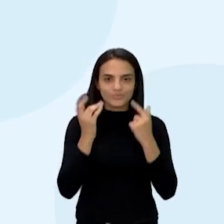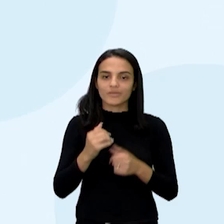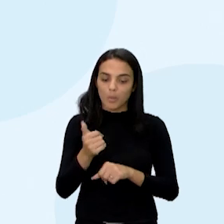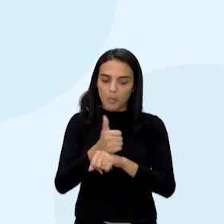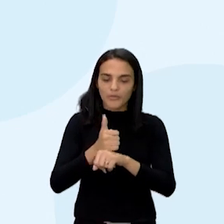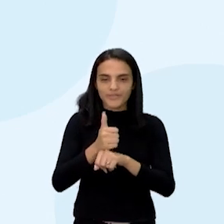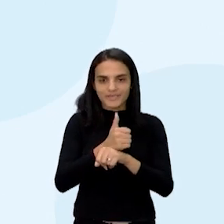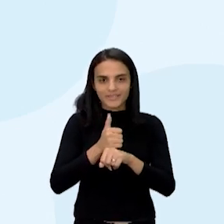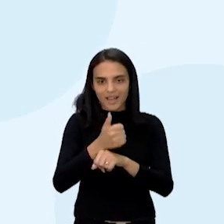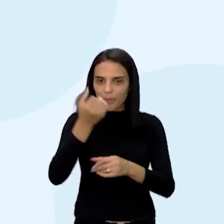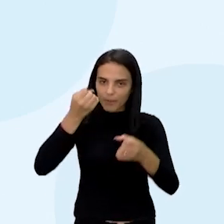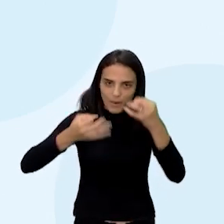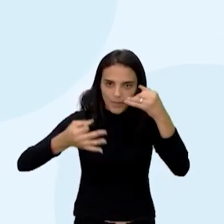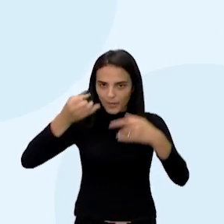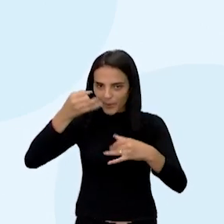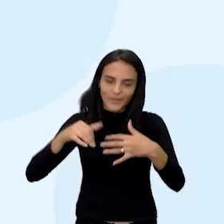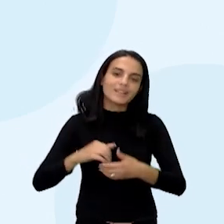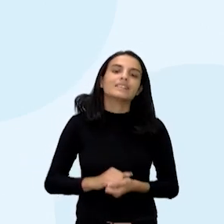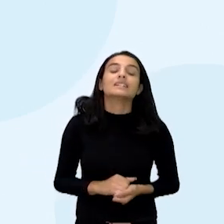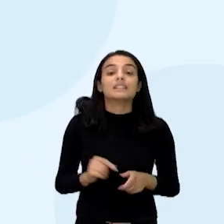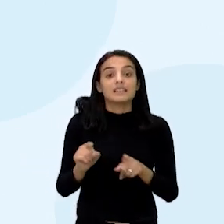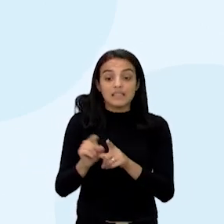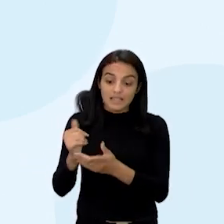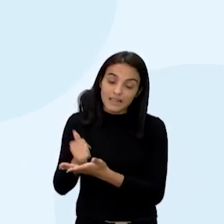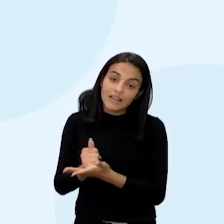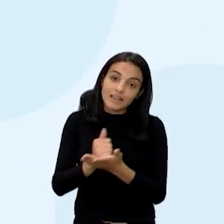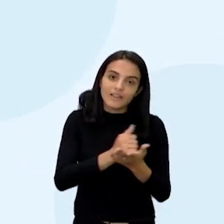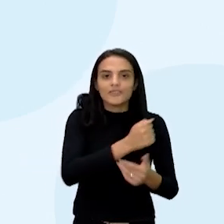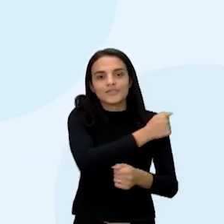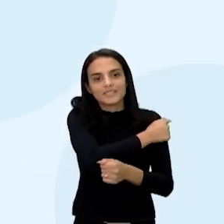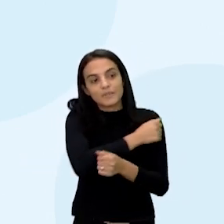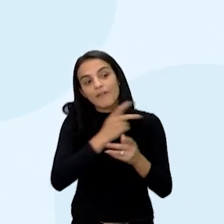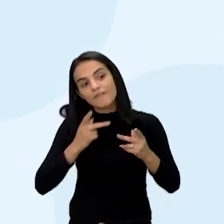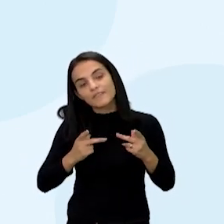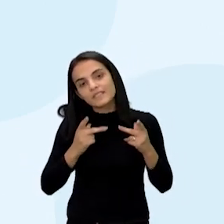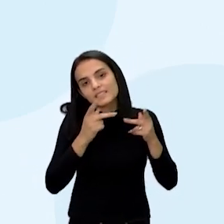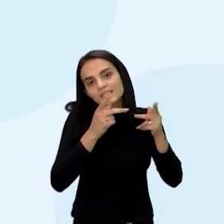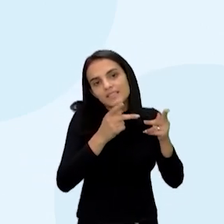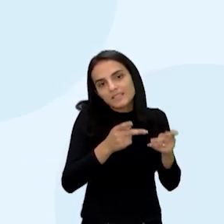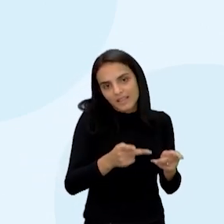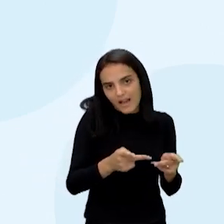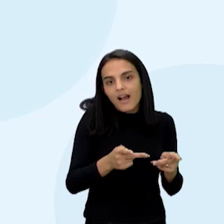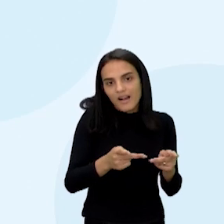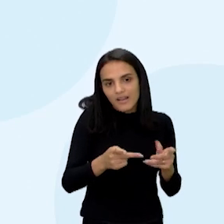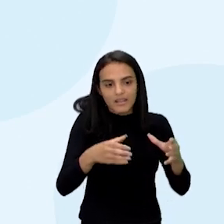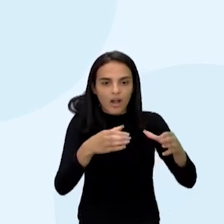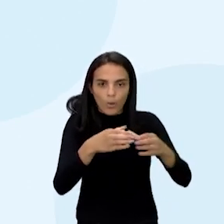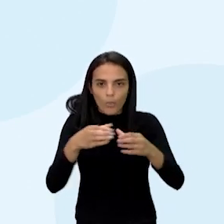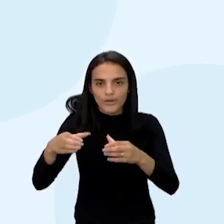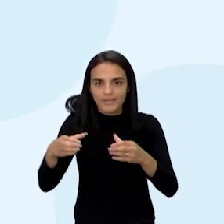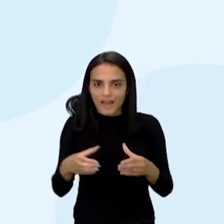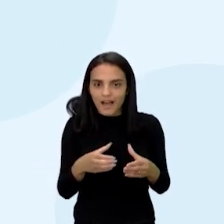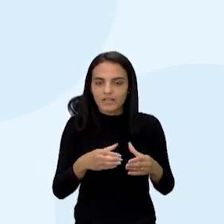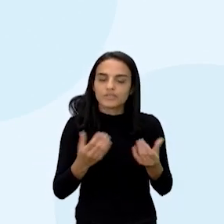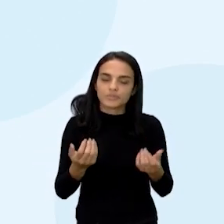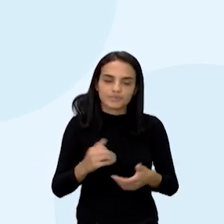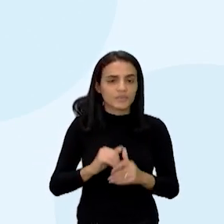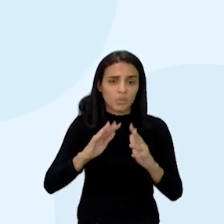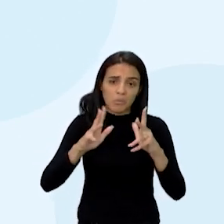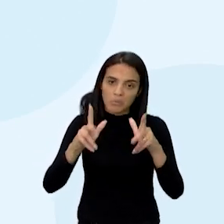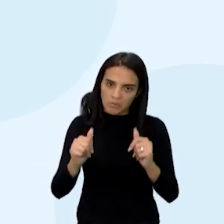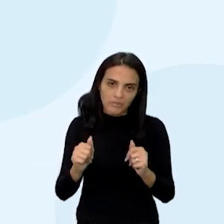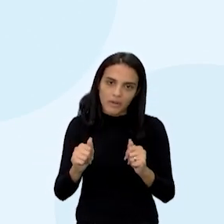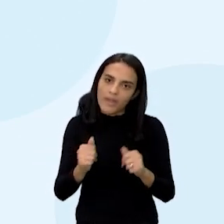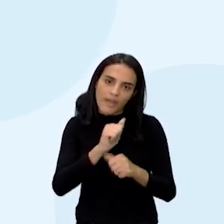uma palestra, a gente leva esses estudantes para fazer uma visita em algum recurso da comunidade. Tudo isso é atividade de